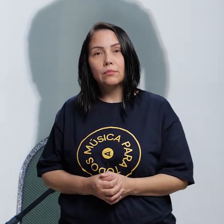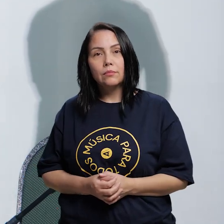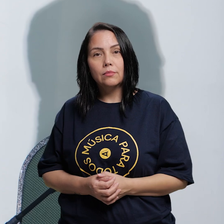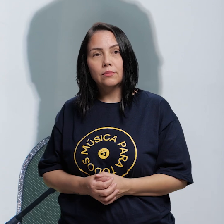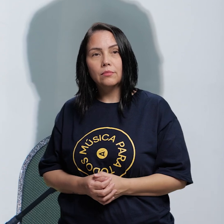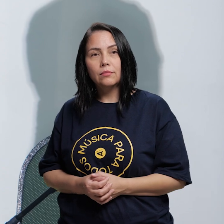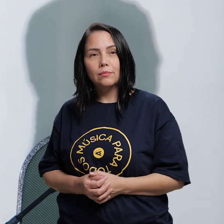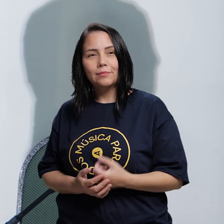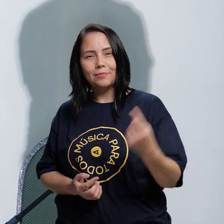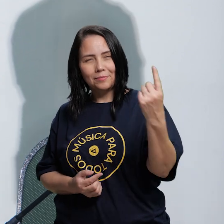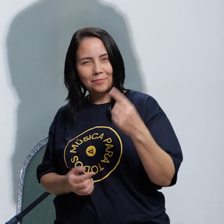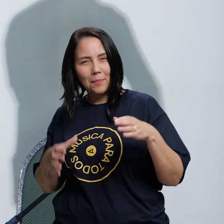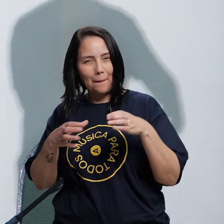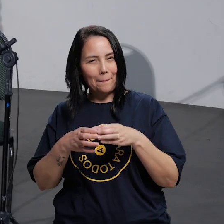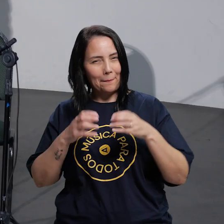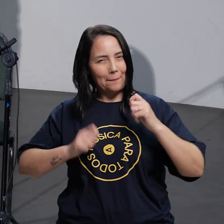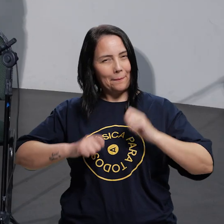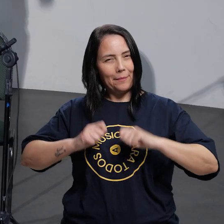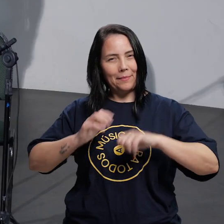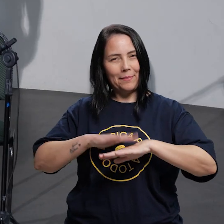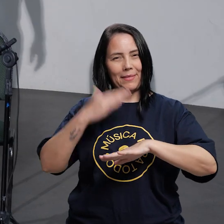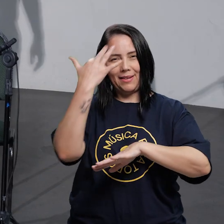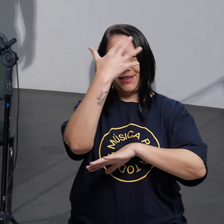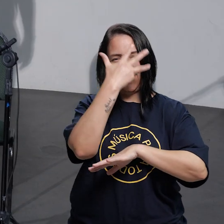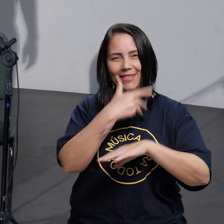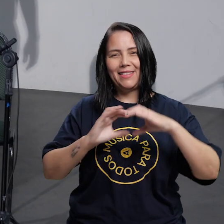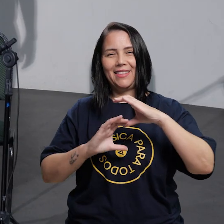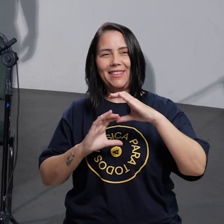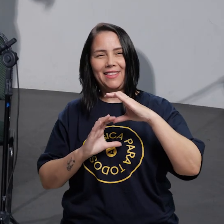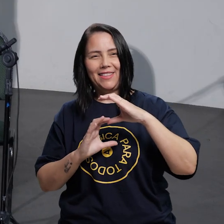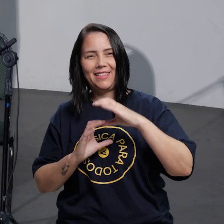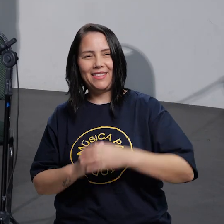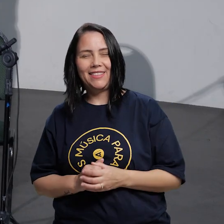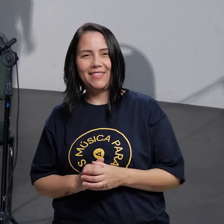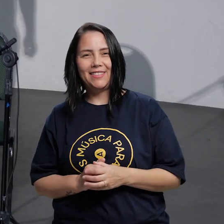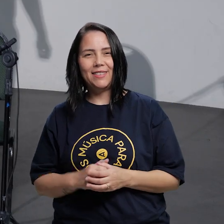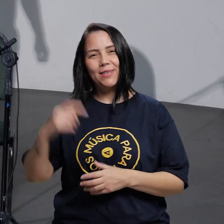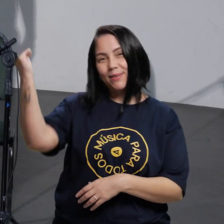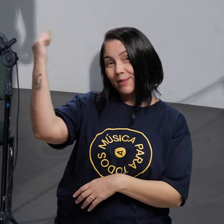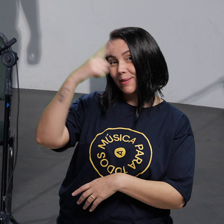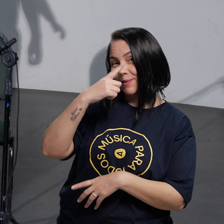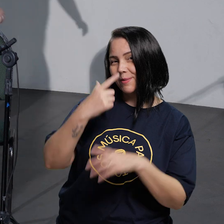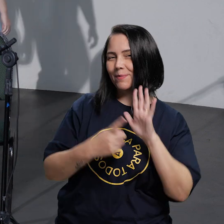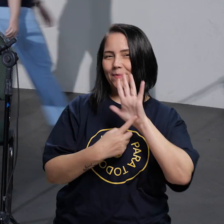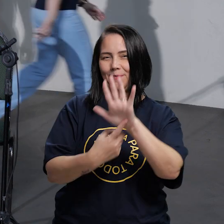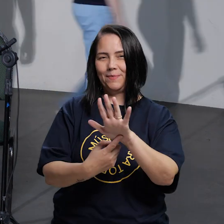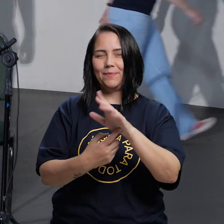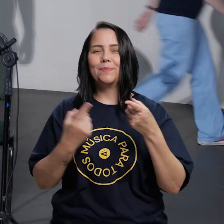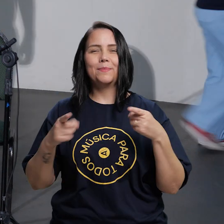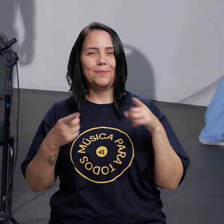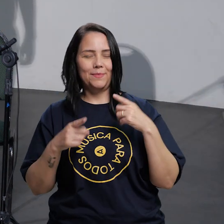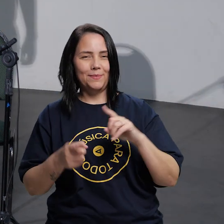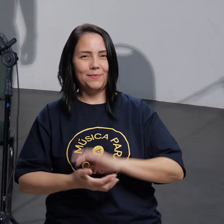a banda mais bonita da SCAR, né? Vai tocar o sol. Pode vir para cá, pessoal.